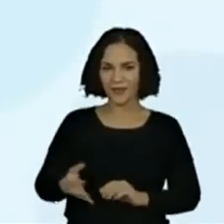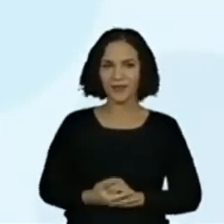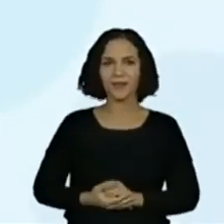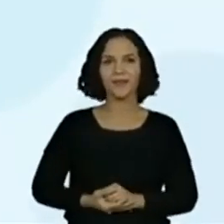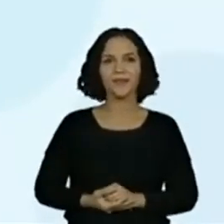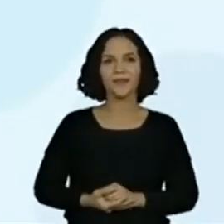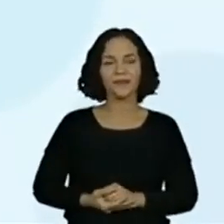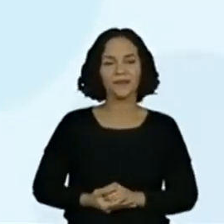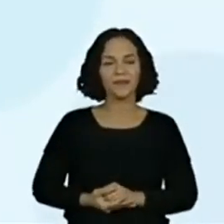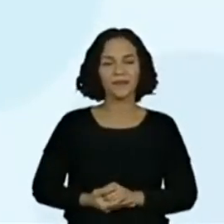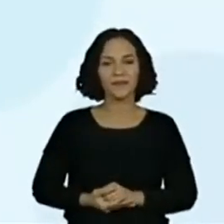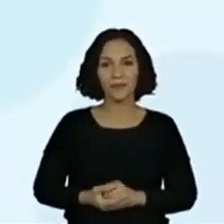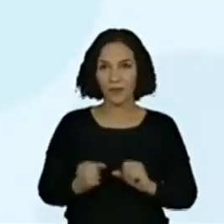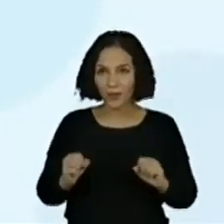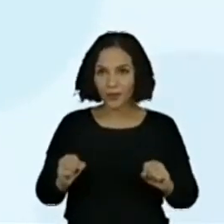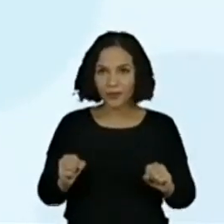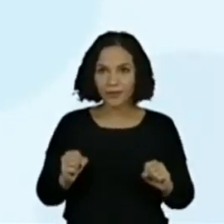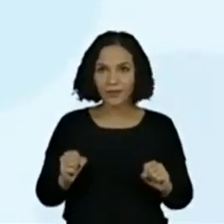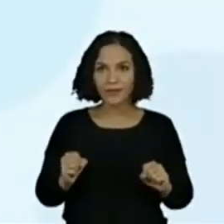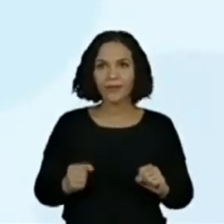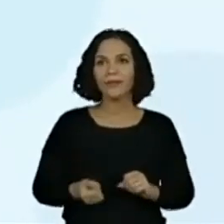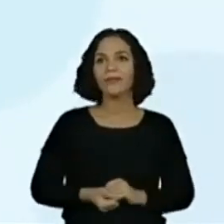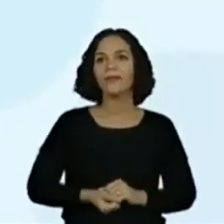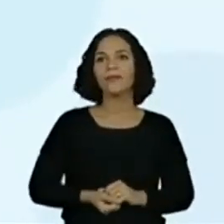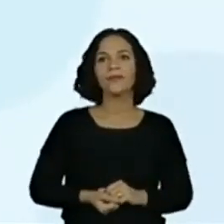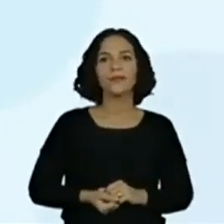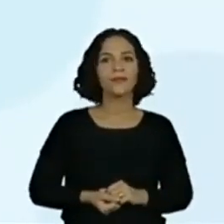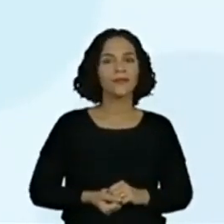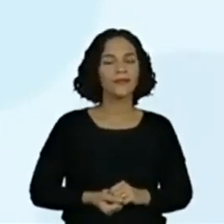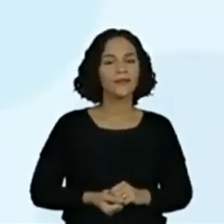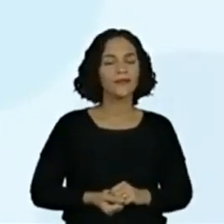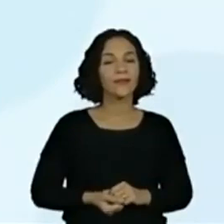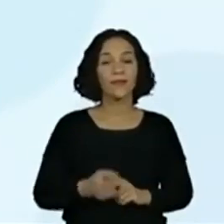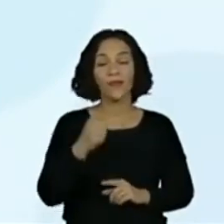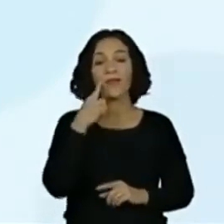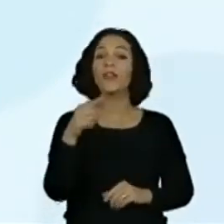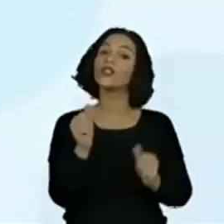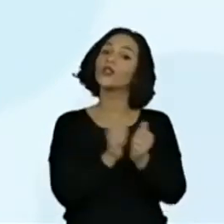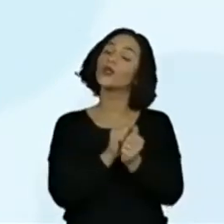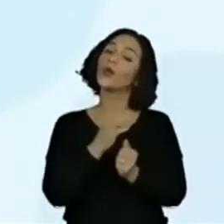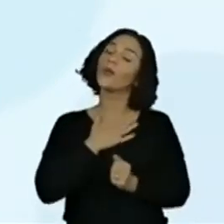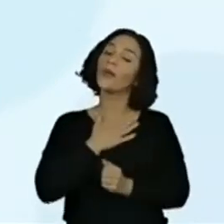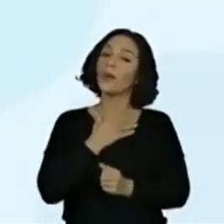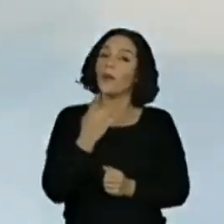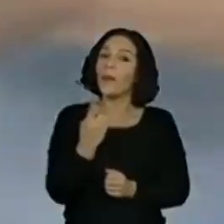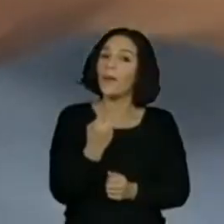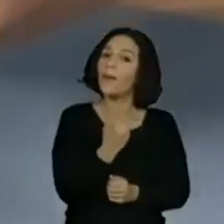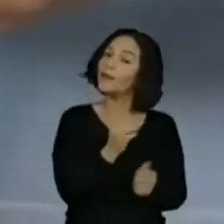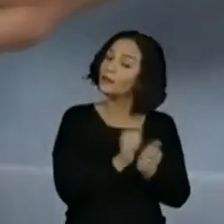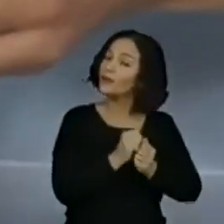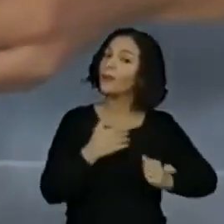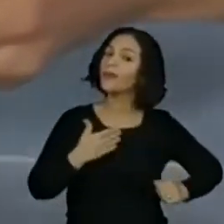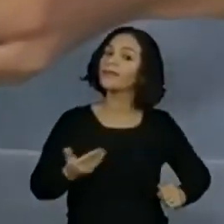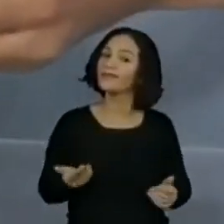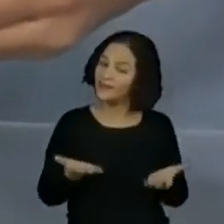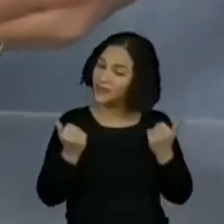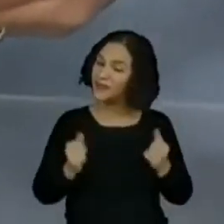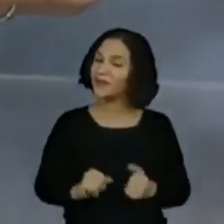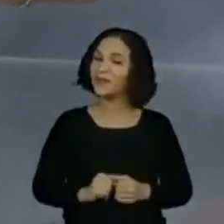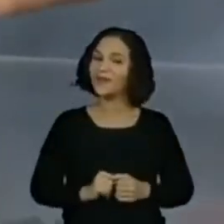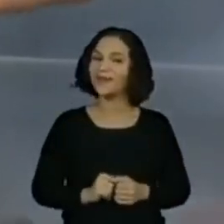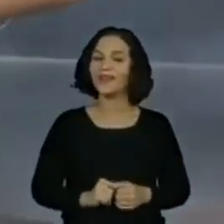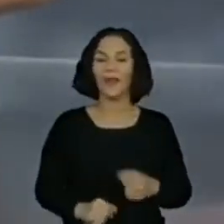contar, então. Sim. Perfeito. Vamos ver se eles estimaram. Só que eu quero que todo mundo conte junto comigo. Vamos pode? Lá, pode sim. Todo